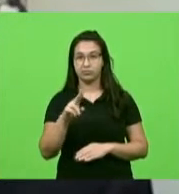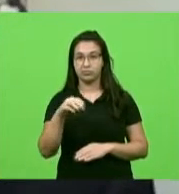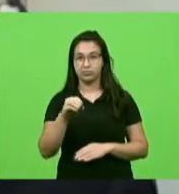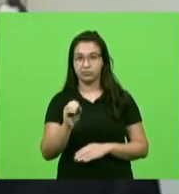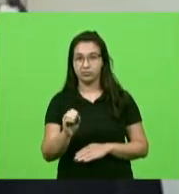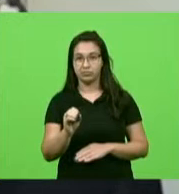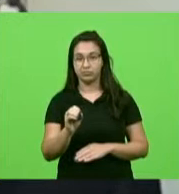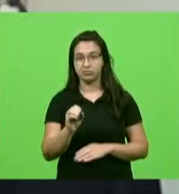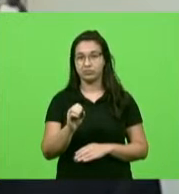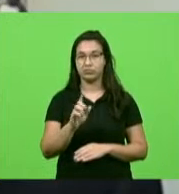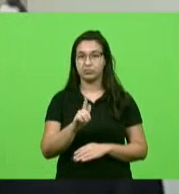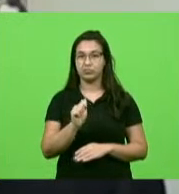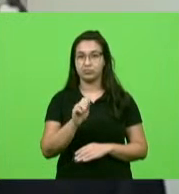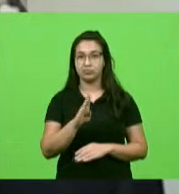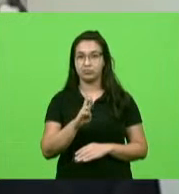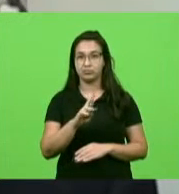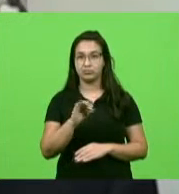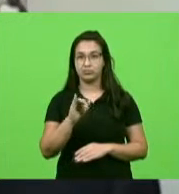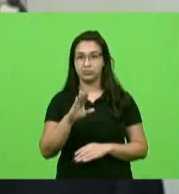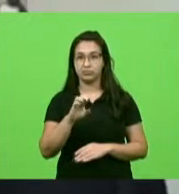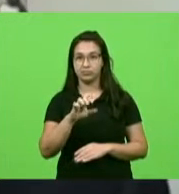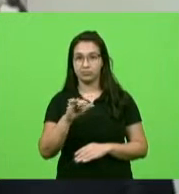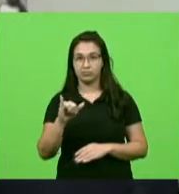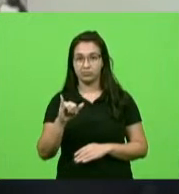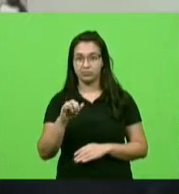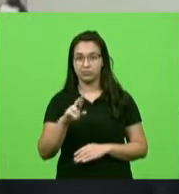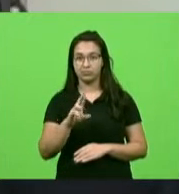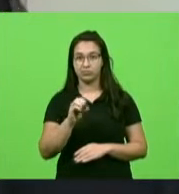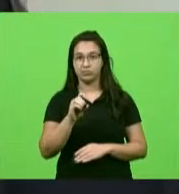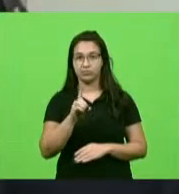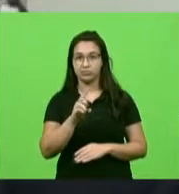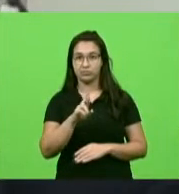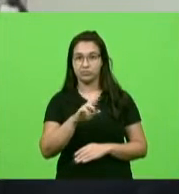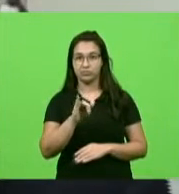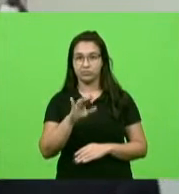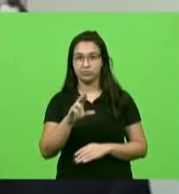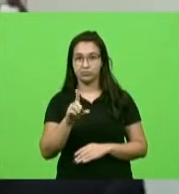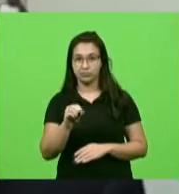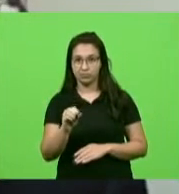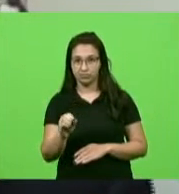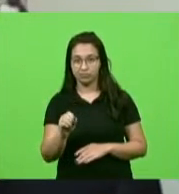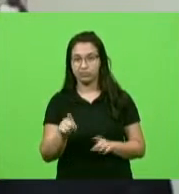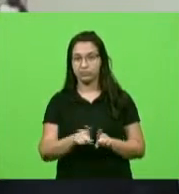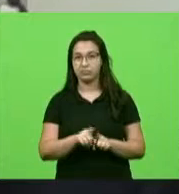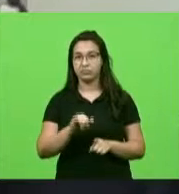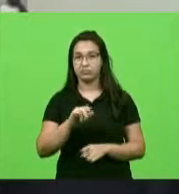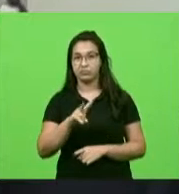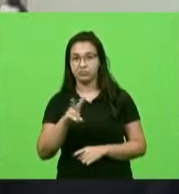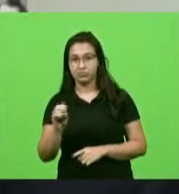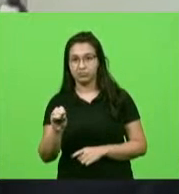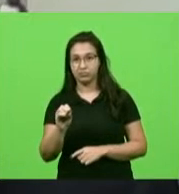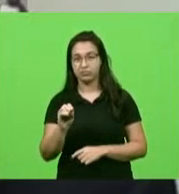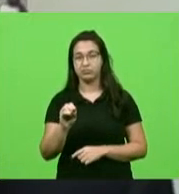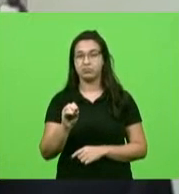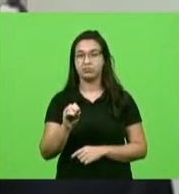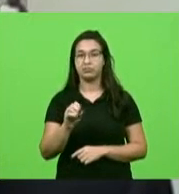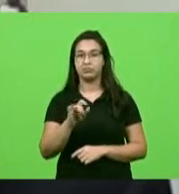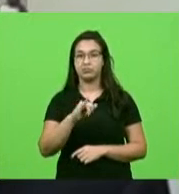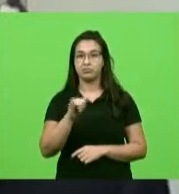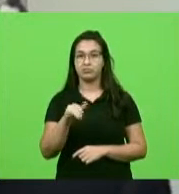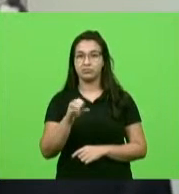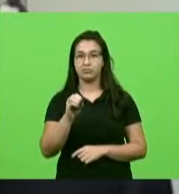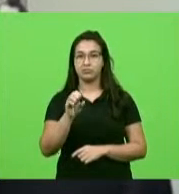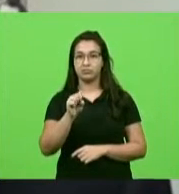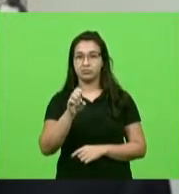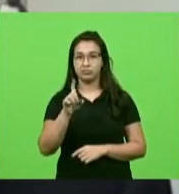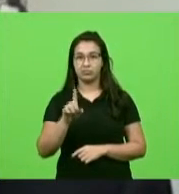Beckhauser, Gabriele Beckhauser, Rodrigo e Ivo Borchat e José